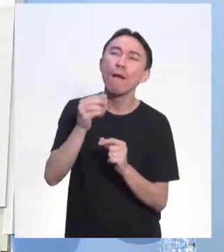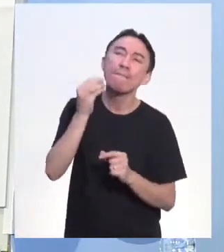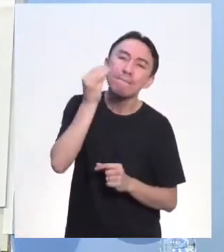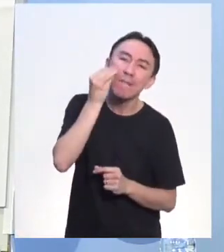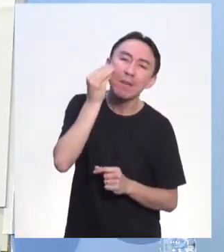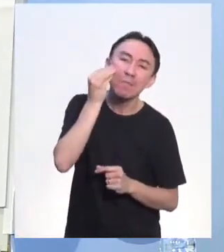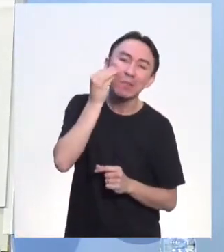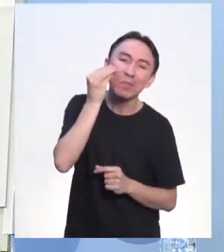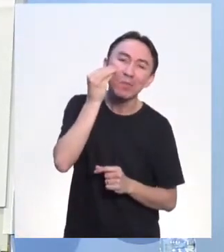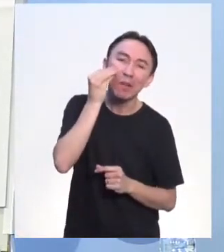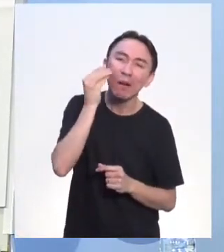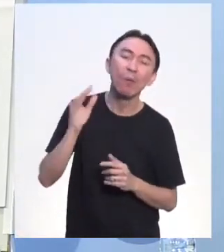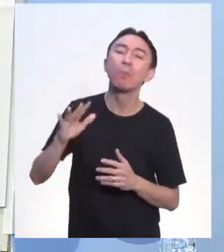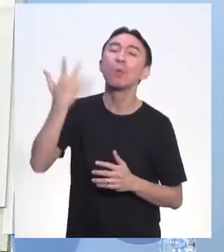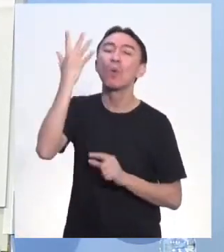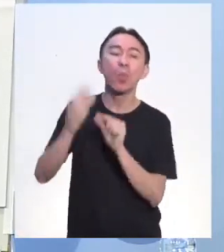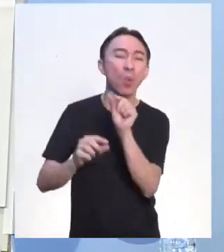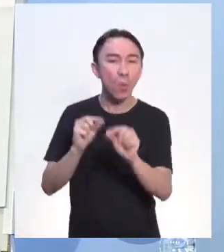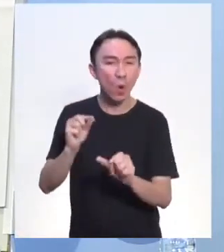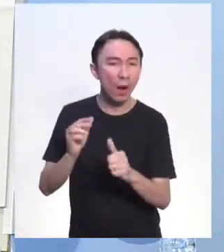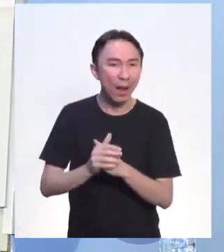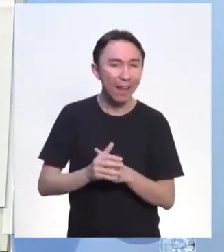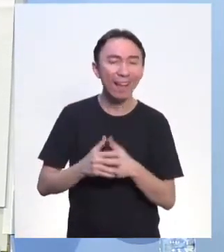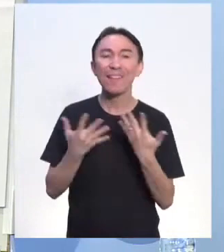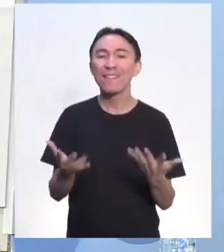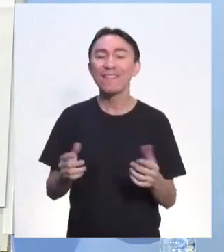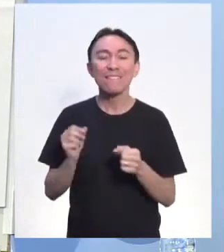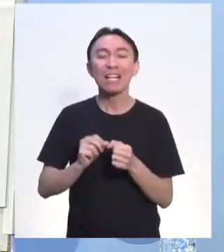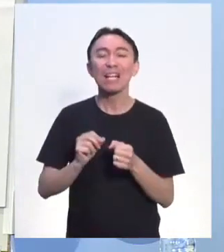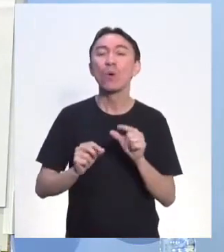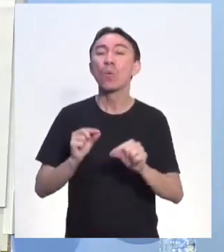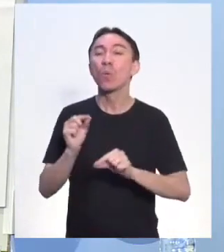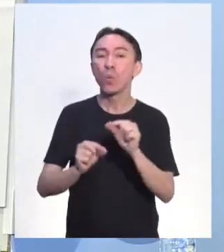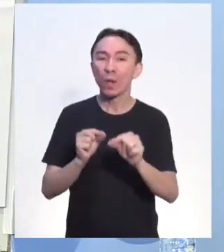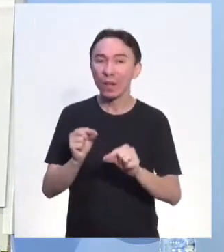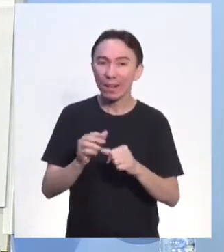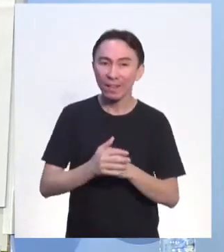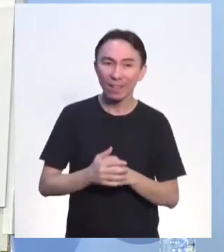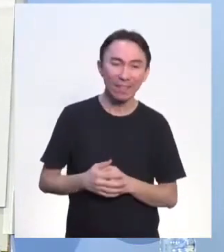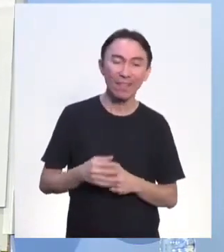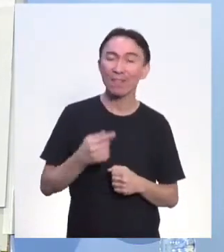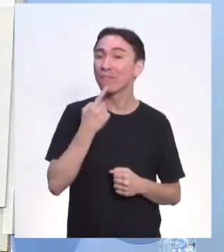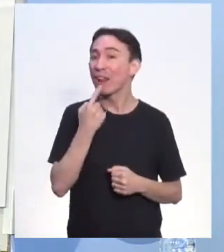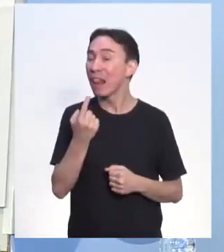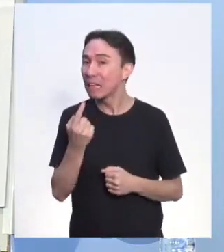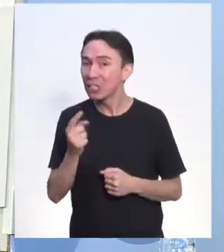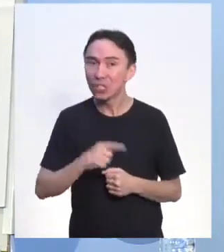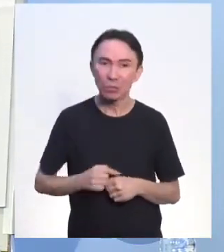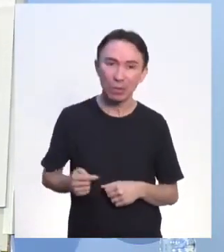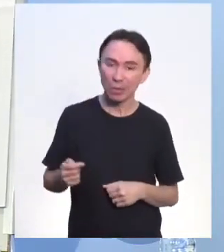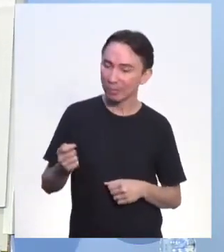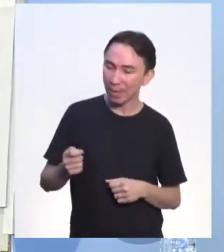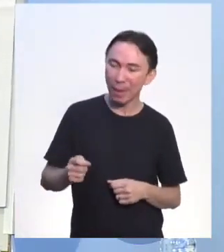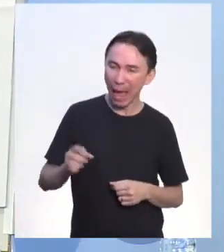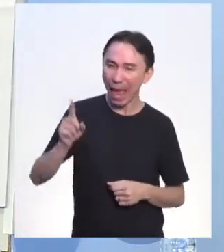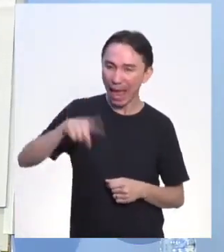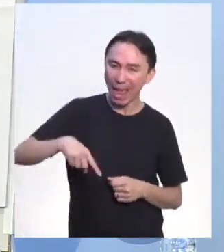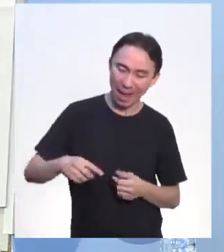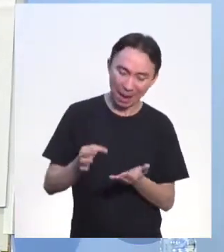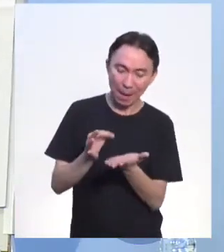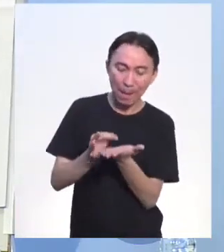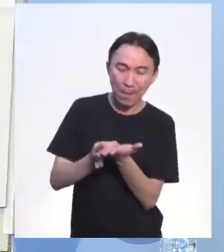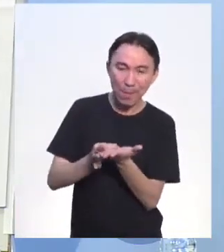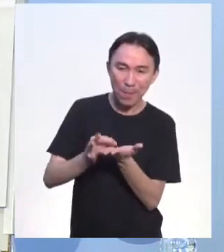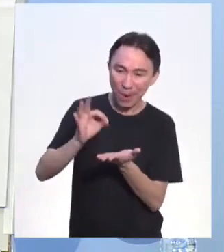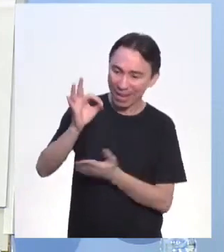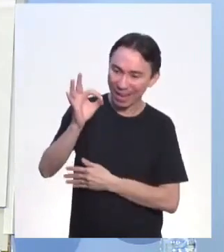um dado, lançando uma moeda, pegando uma bola de uma caixa. O que a gente está fazendo? A gente não está falando sobre o lançamento de uma moeda? Então, nosso